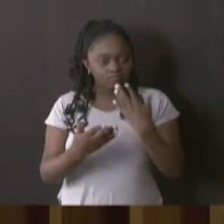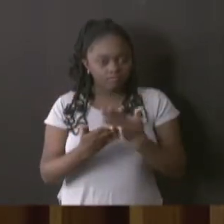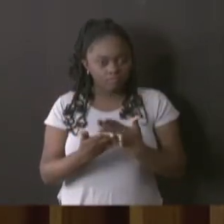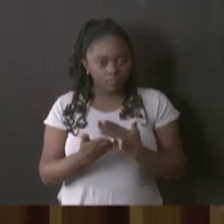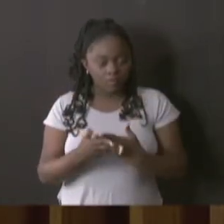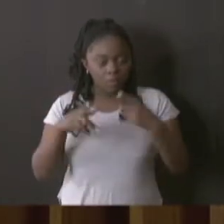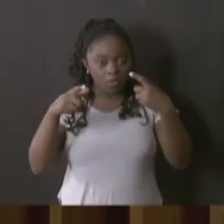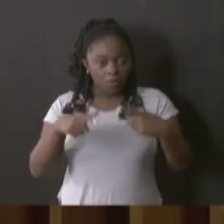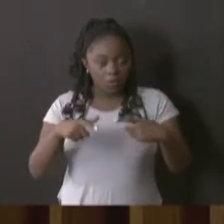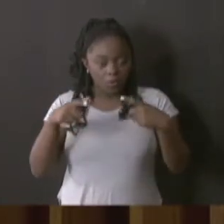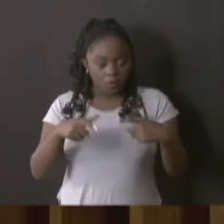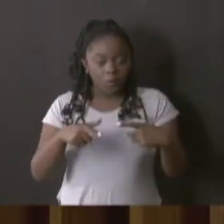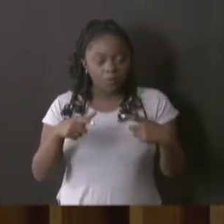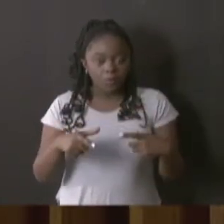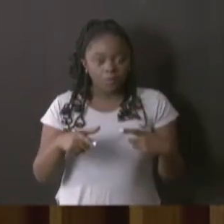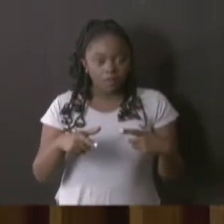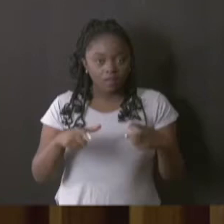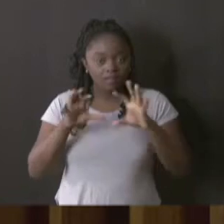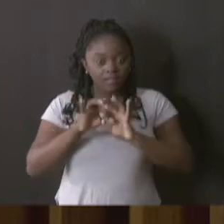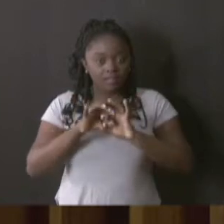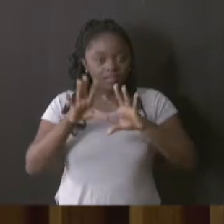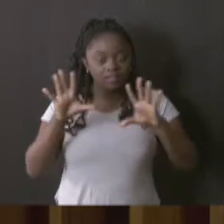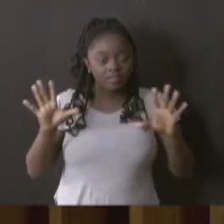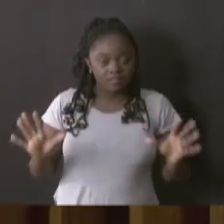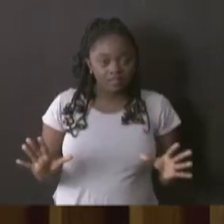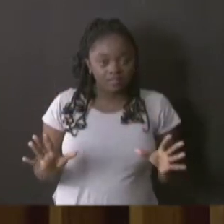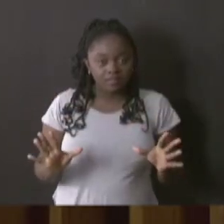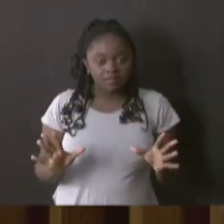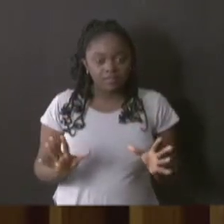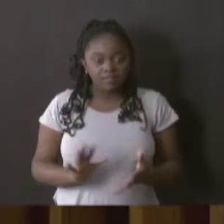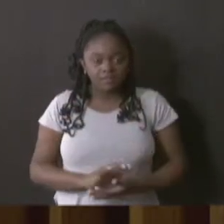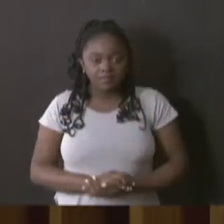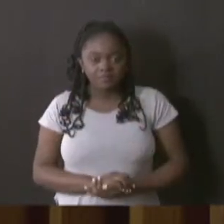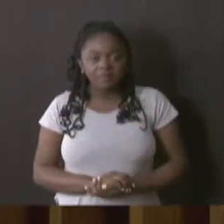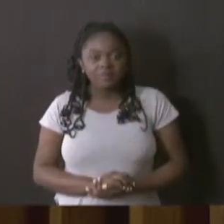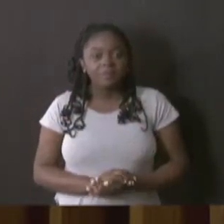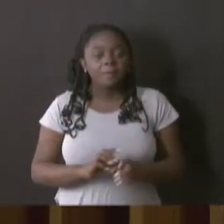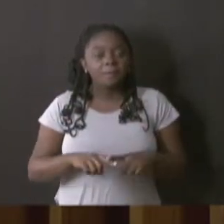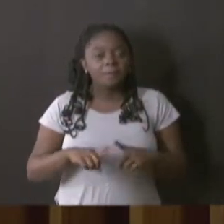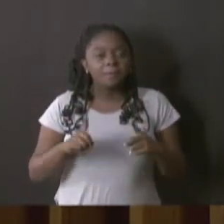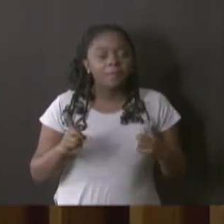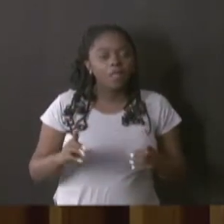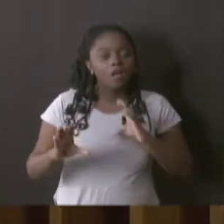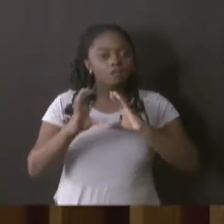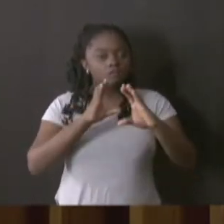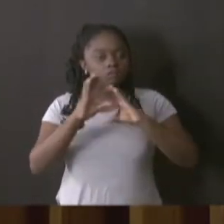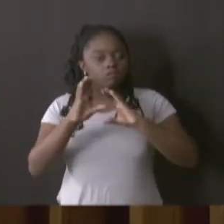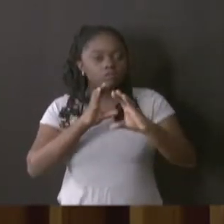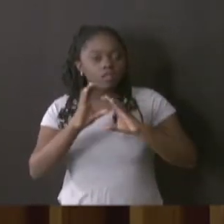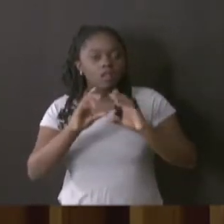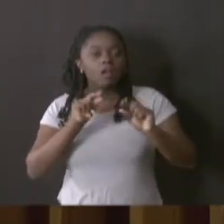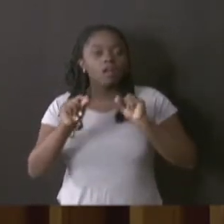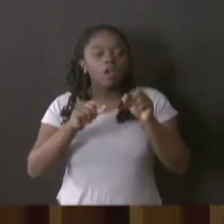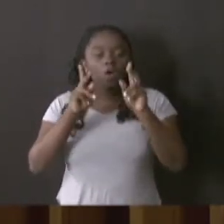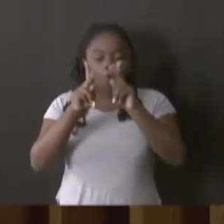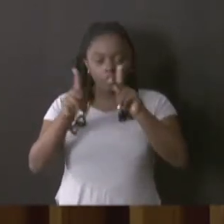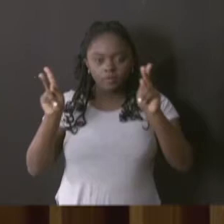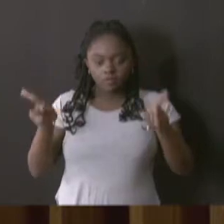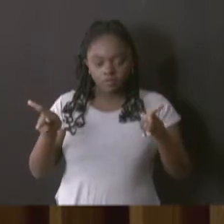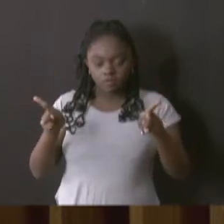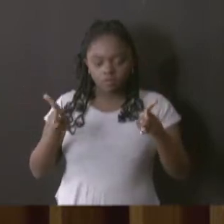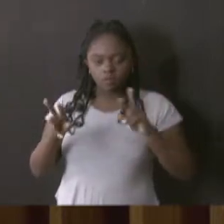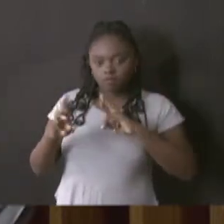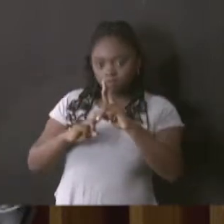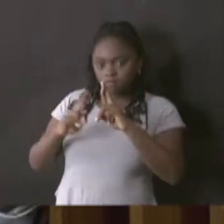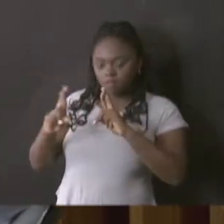público. Via de regra, a direção da comunicação é professor-aluno. Isso. E a